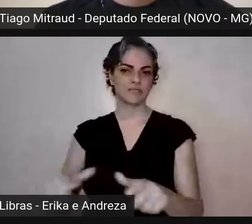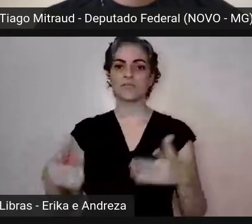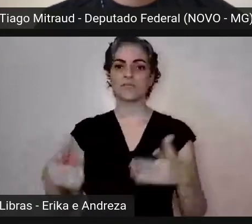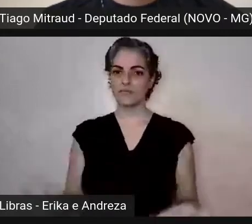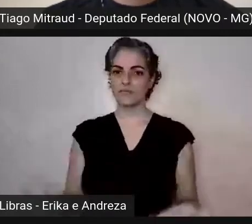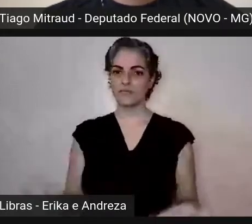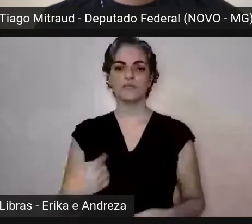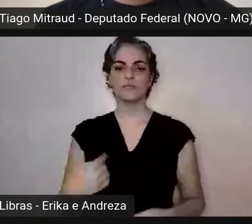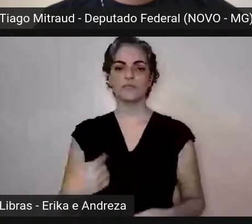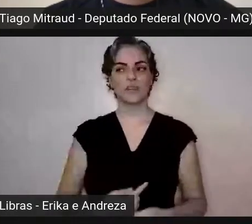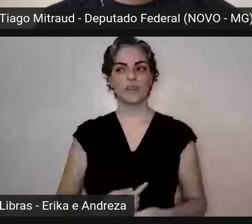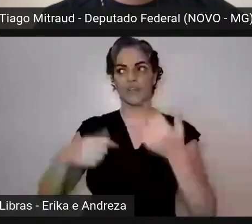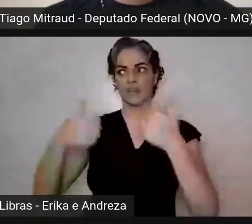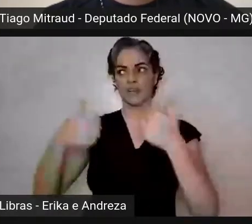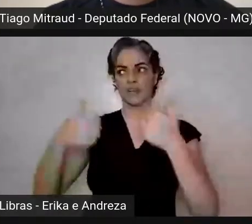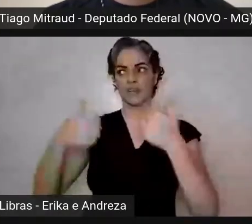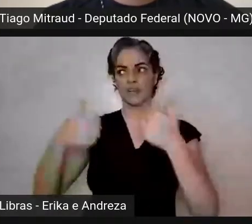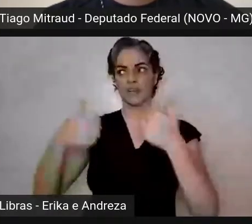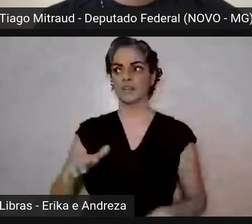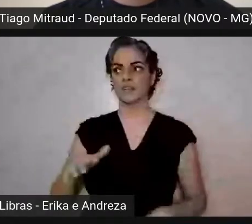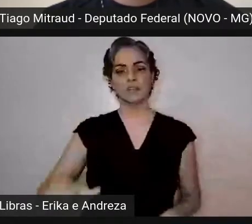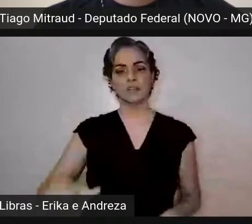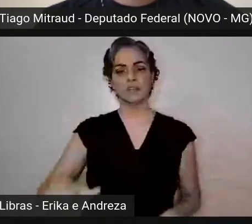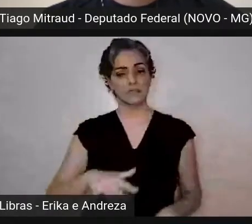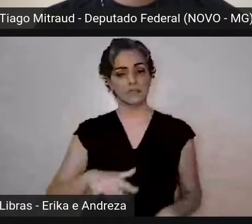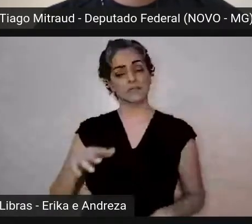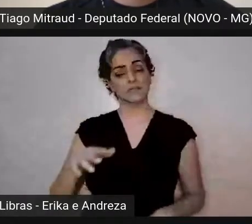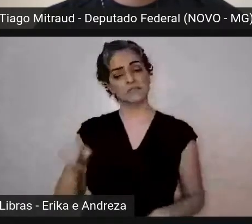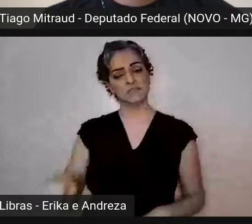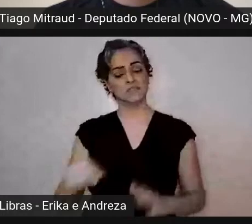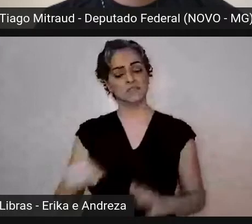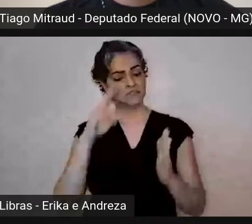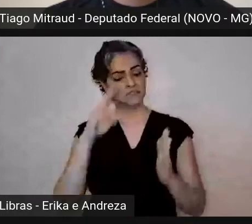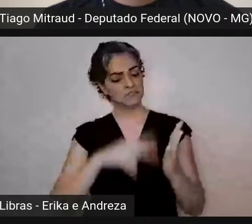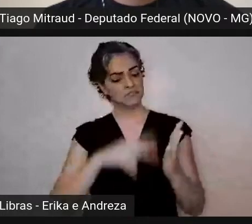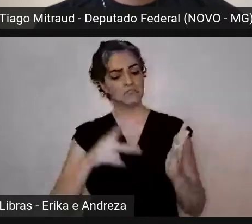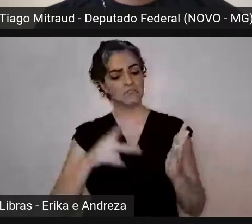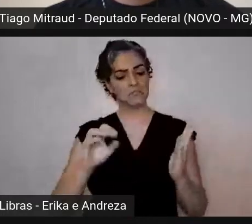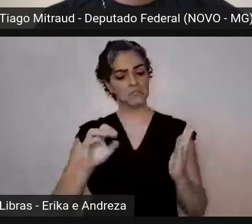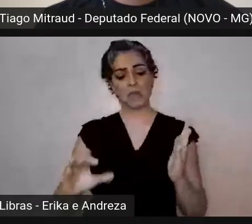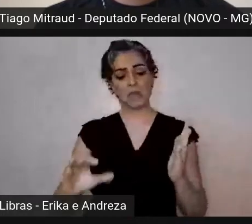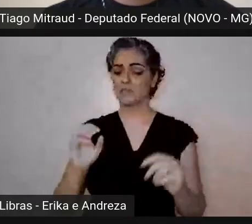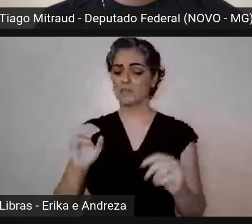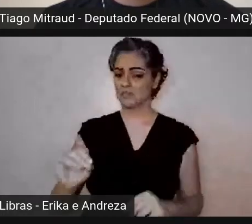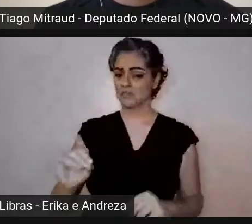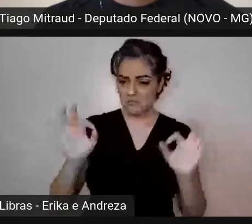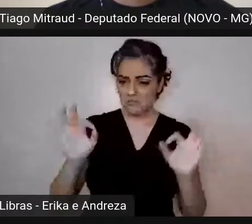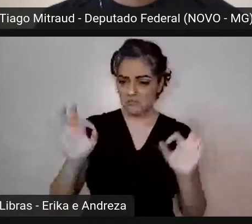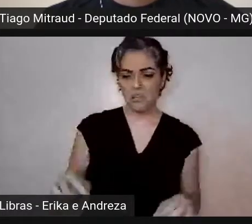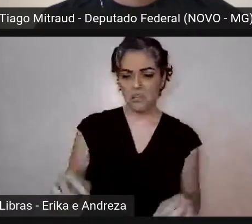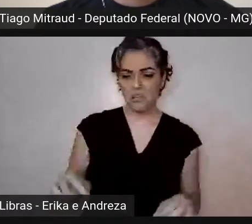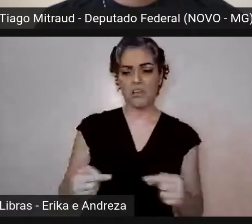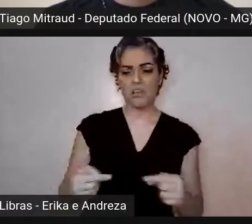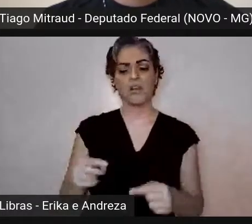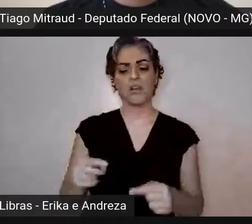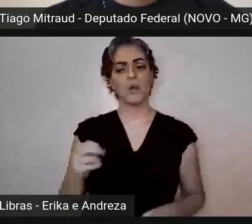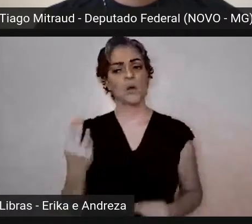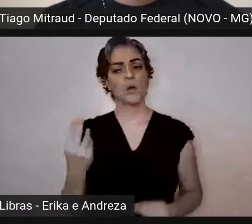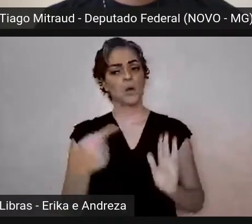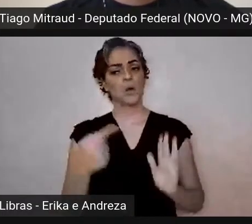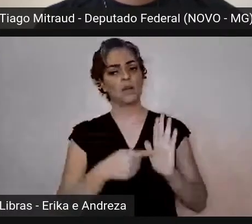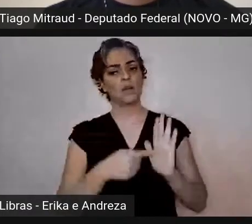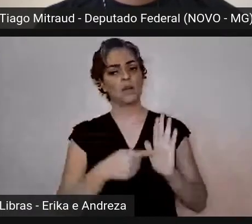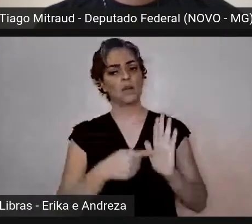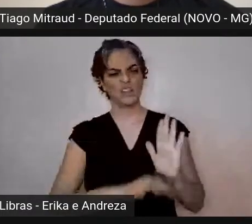essa parte da PEC com muita atenção, para ver se é isso mesmo, ou se o texto não permitiria